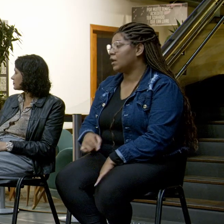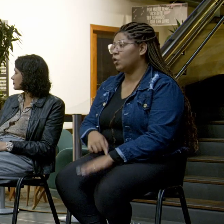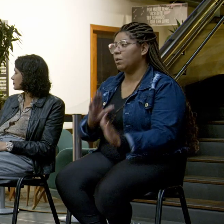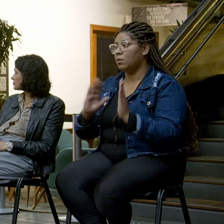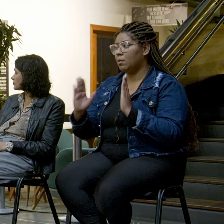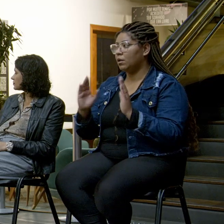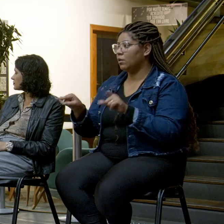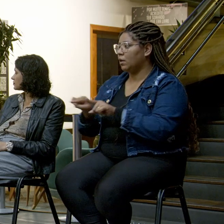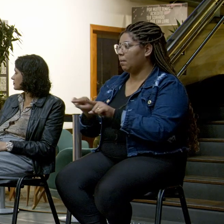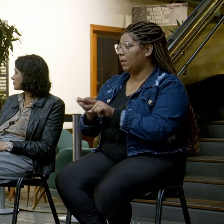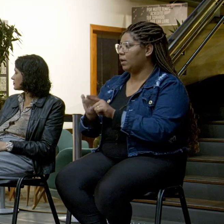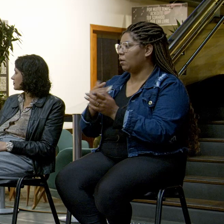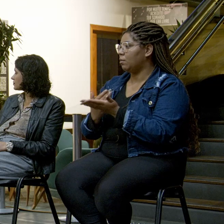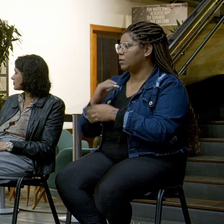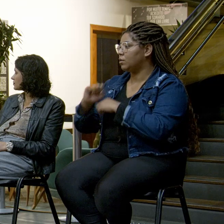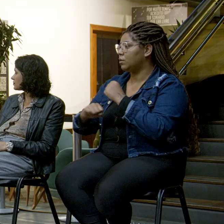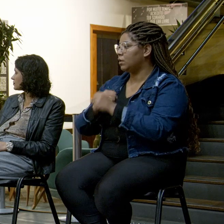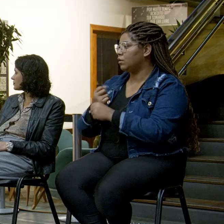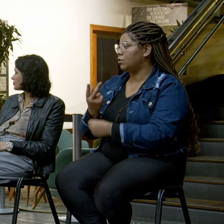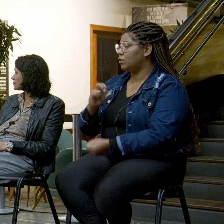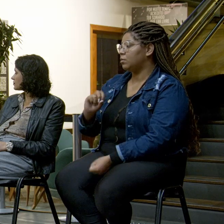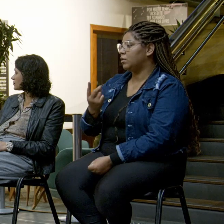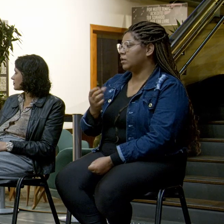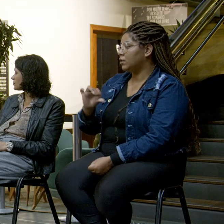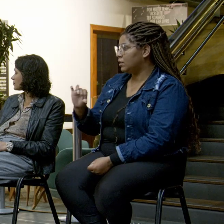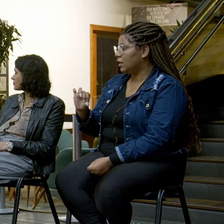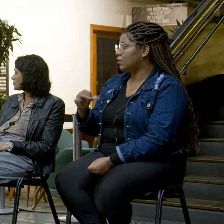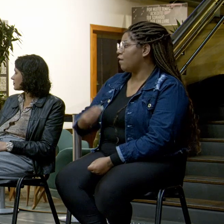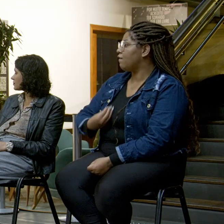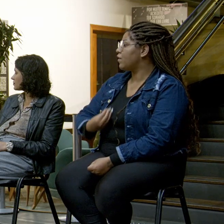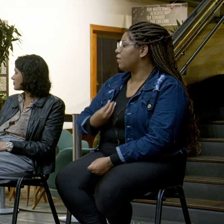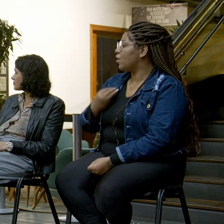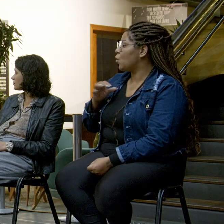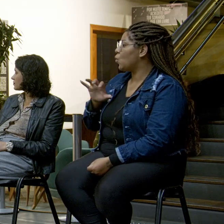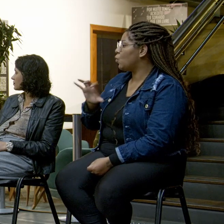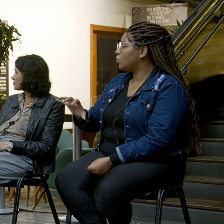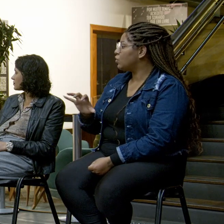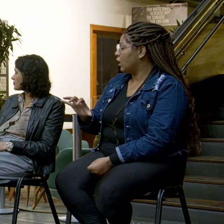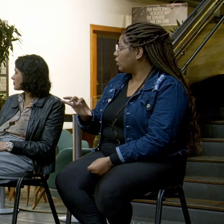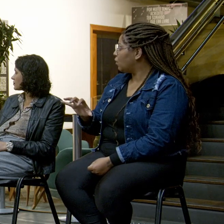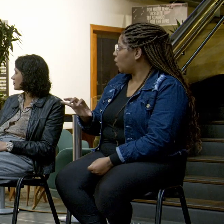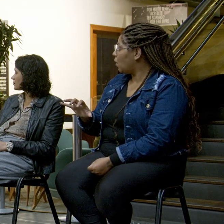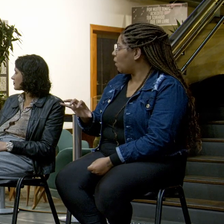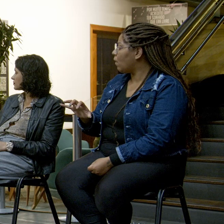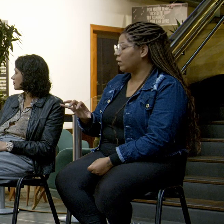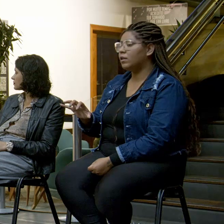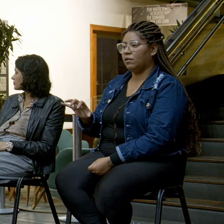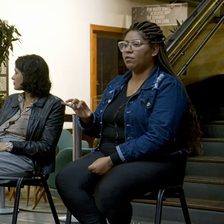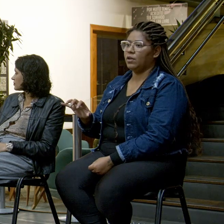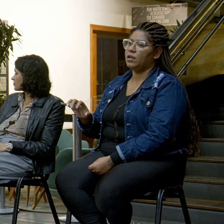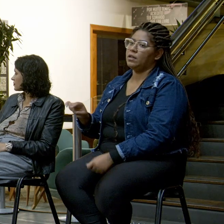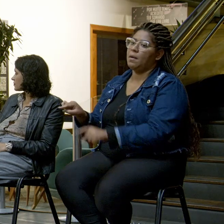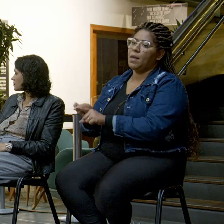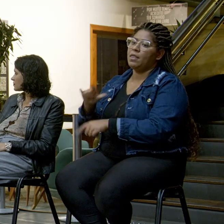no século XVI, na Itália natal de Maiolino, viveu um camponês chamado Domenico Scandella, o Menocchio,